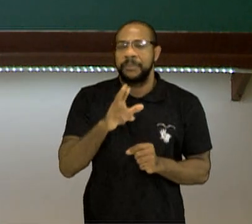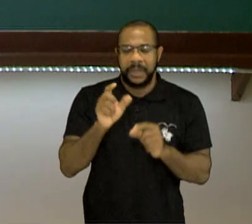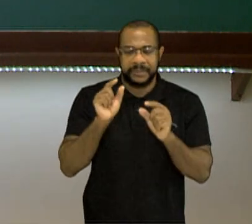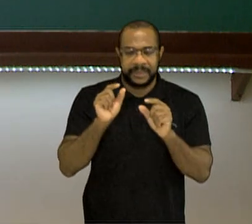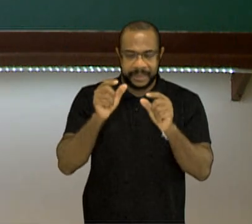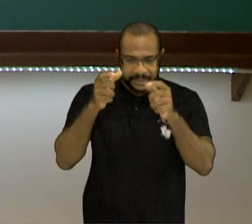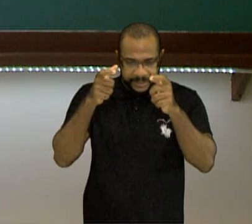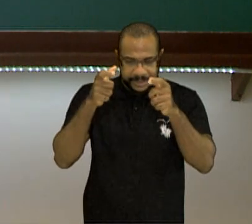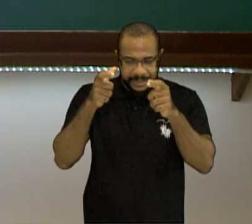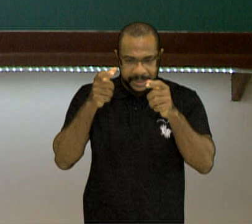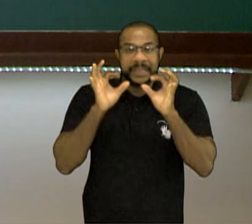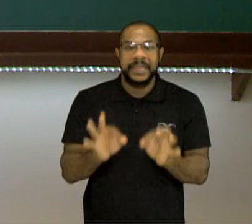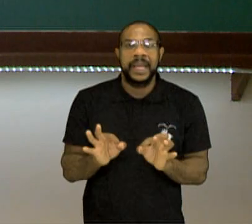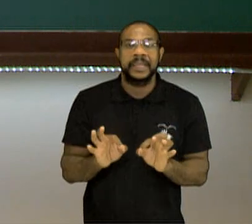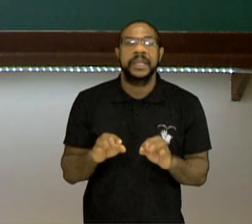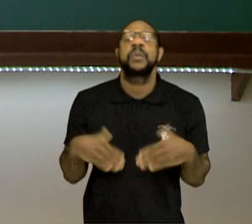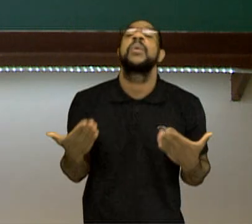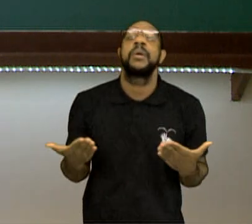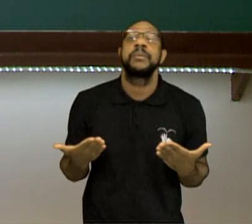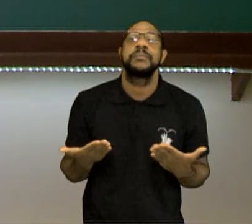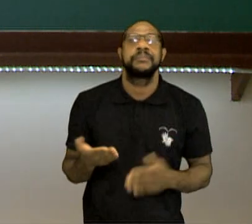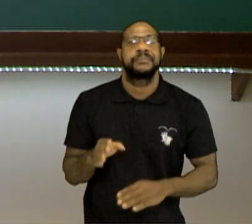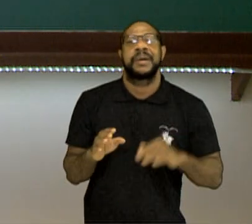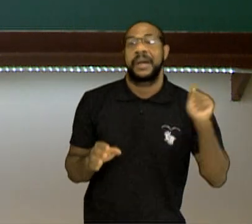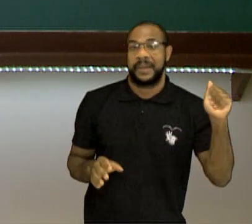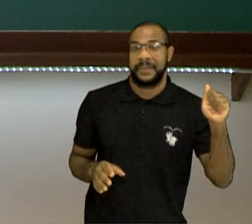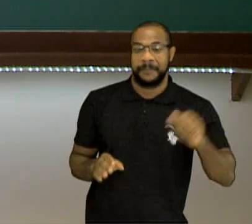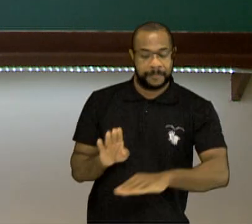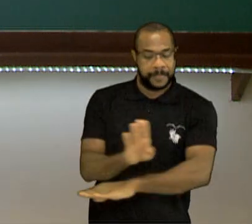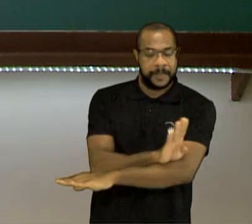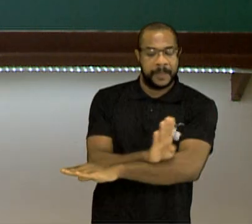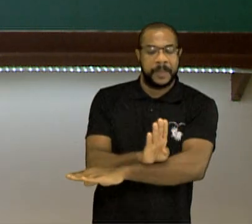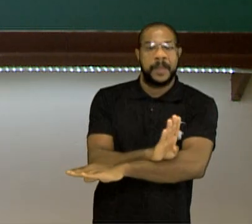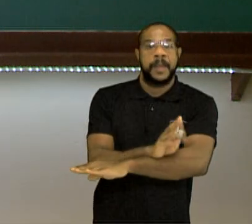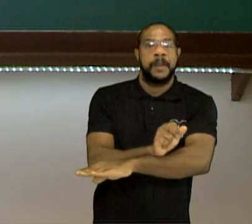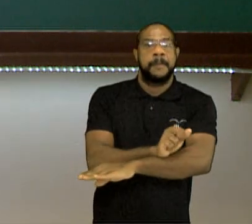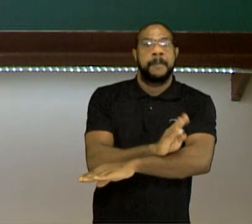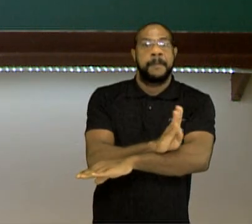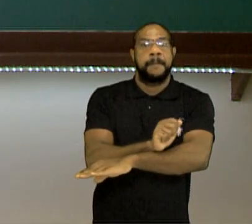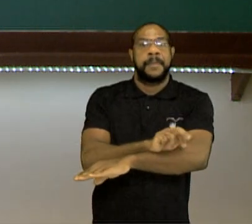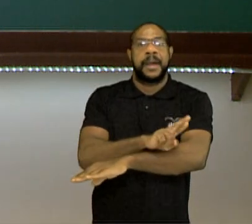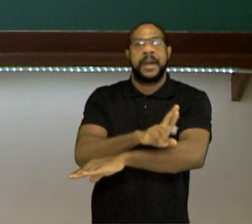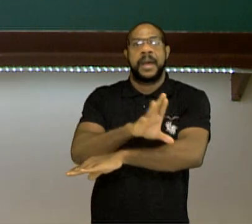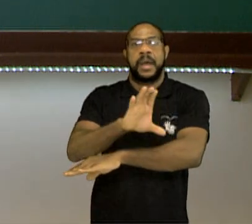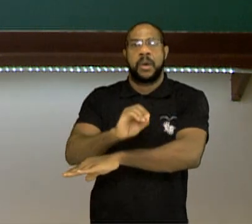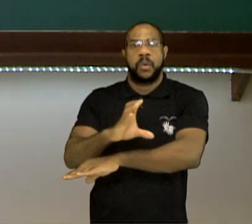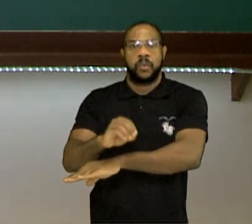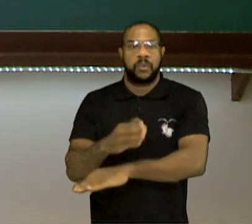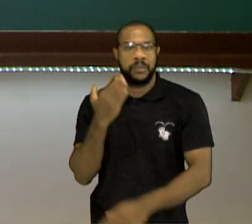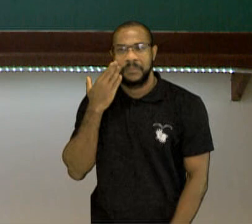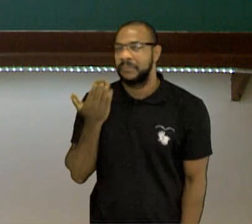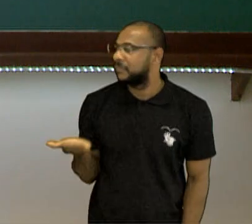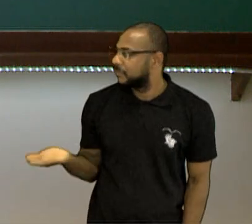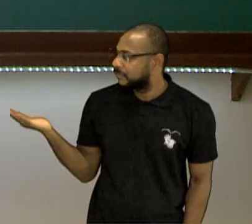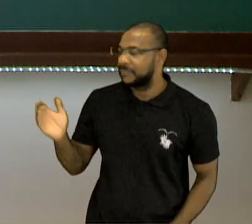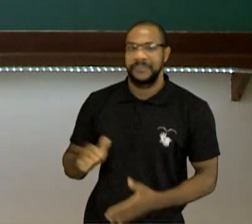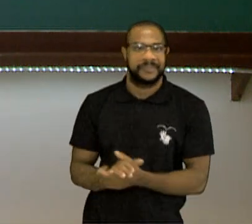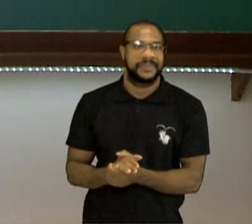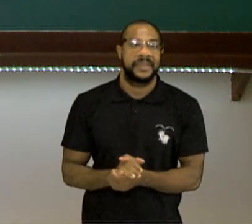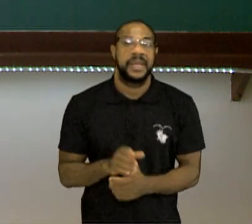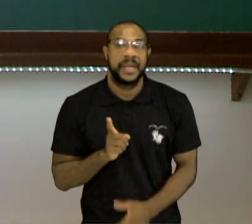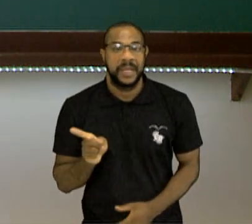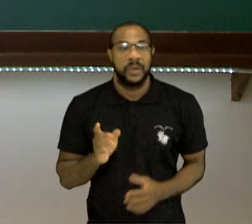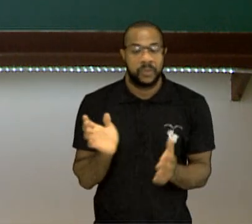que os artistas do período barroco aproveitavam essa iluminação dos ambientes, né, por luz de